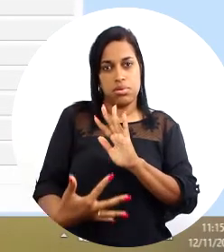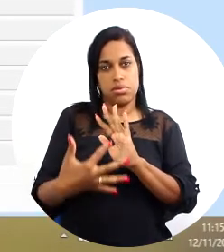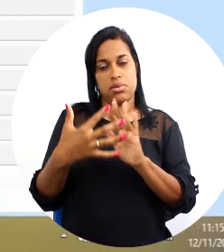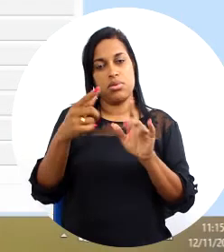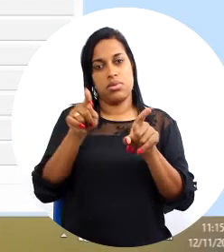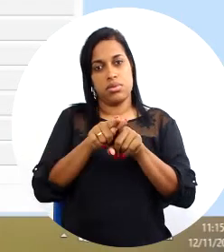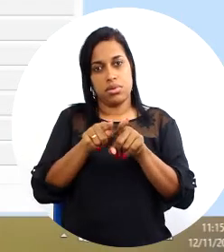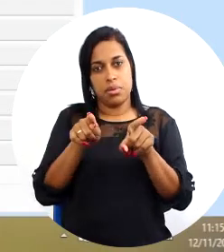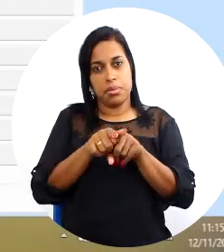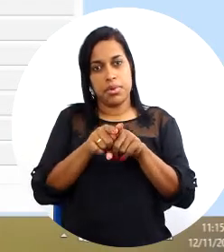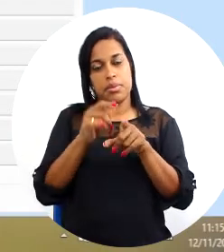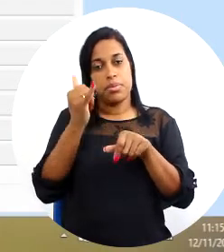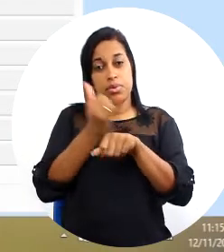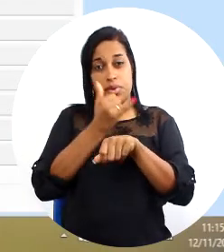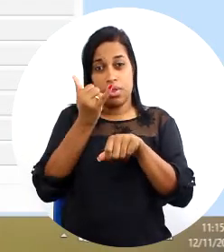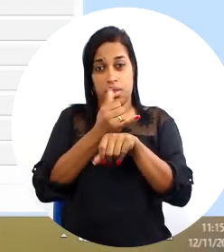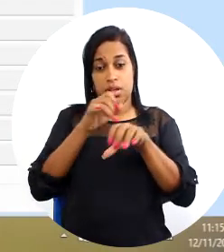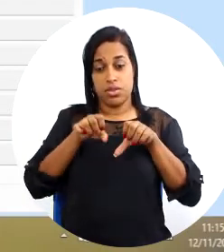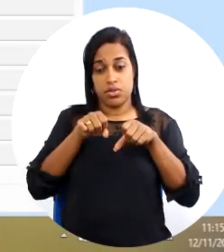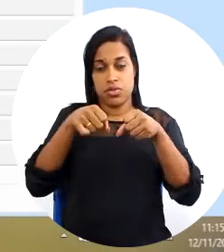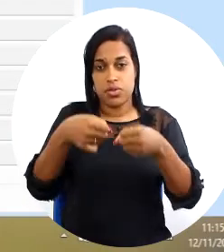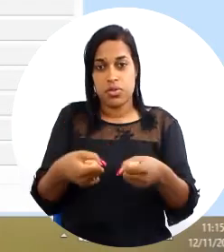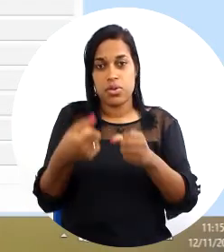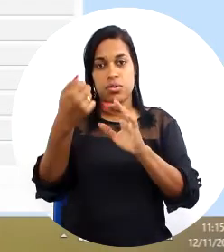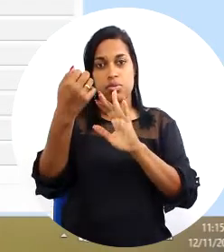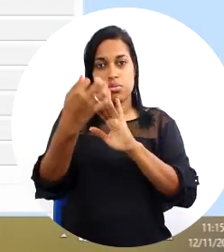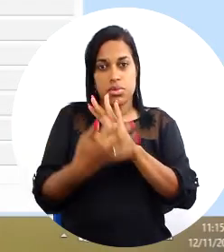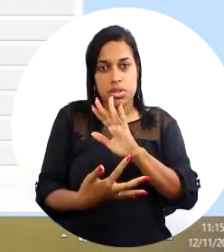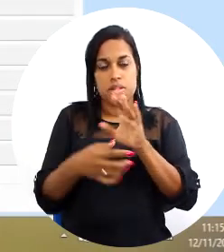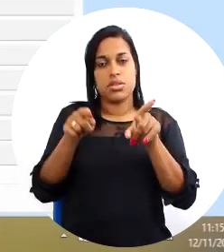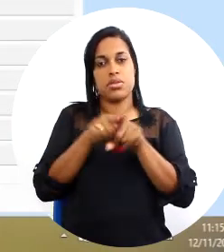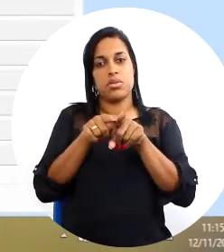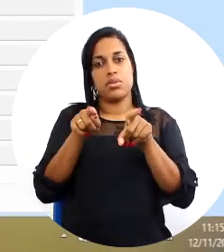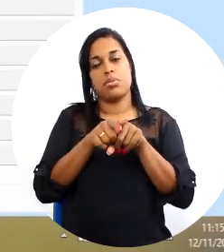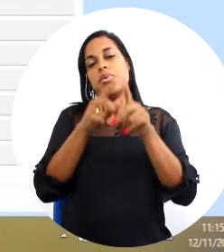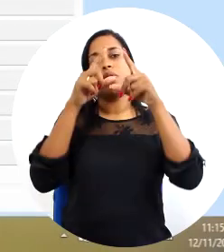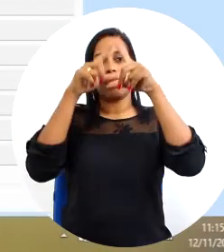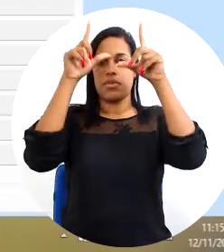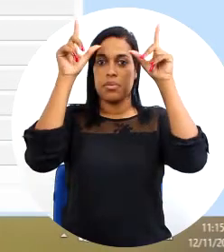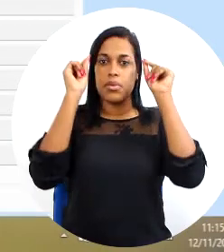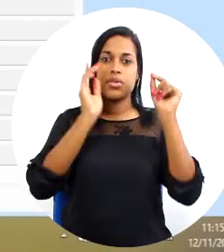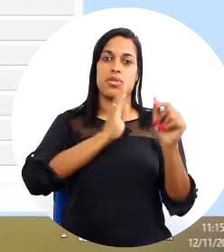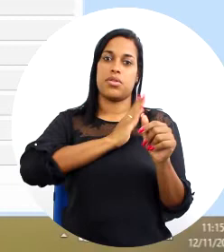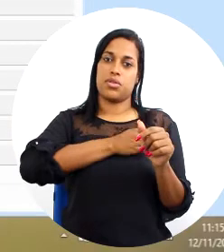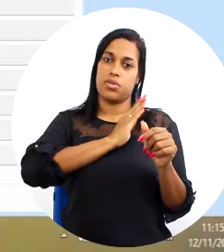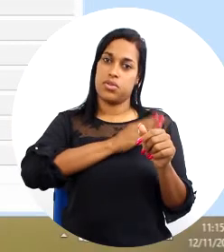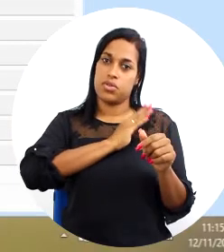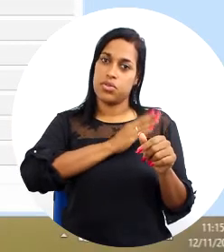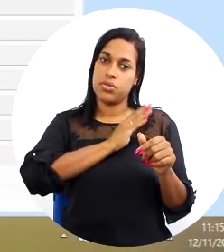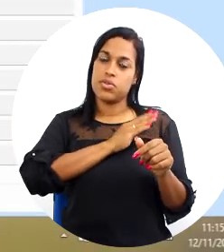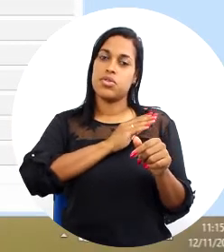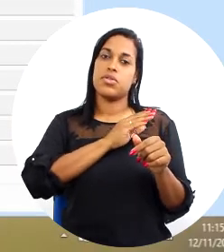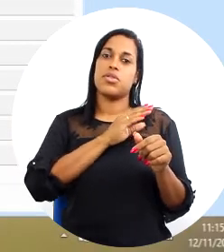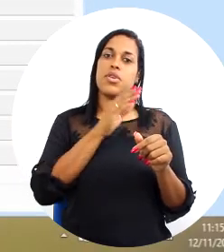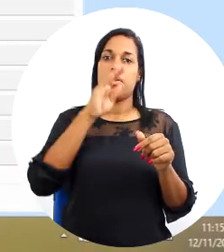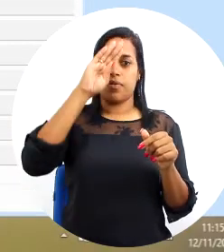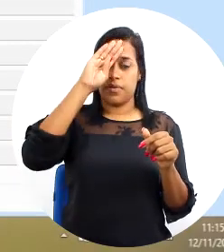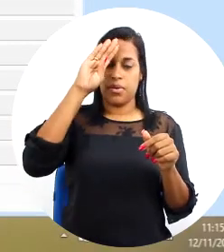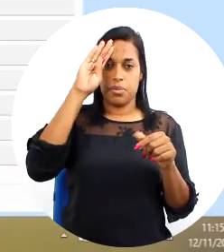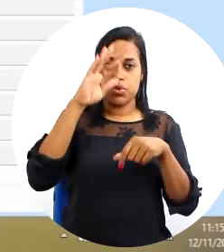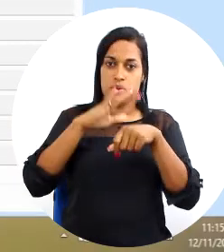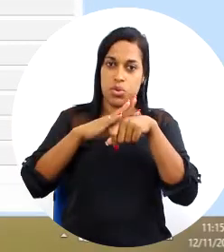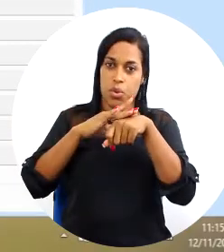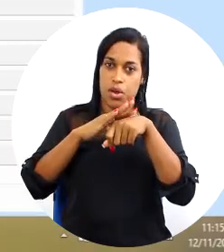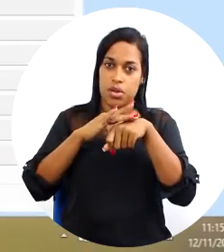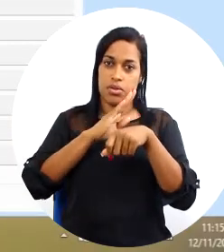diretrizes para os testes de esforço prescrição enfermagem em cardiologia febre reumática e doentes